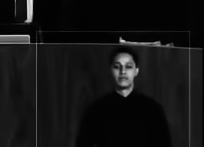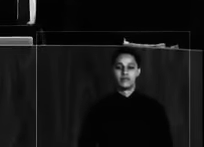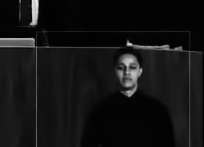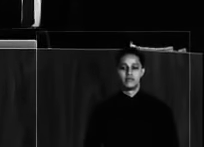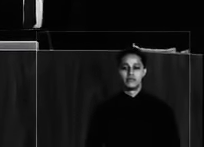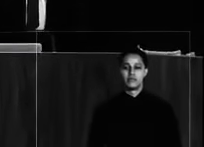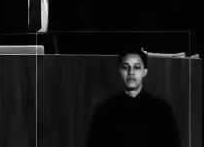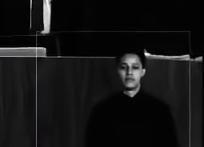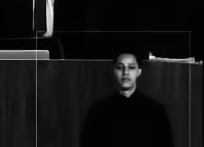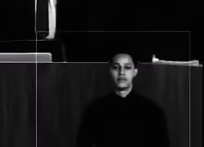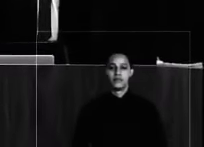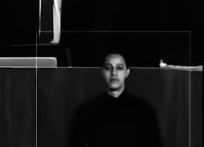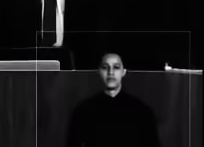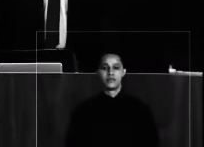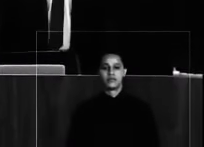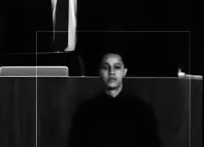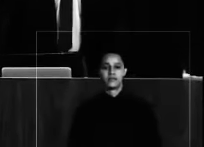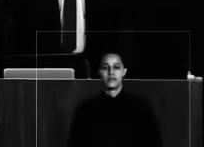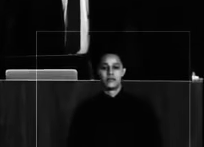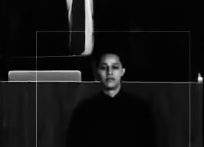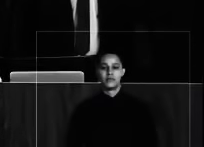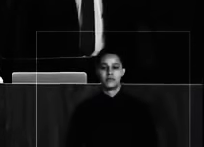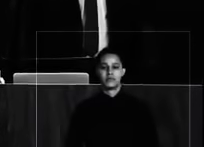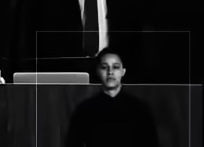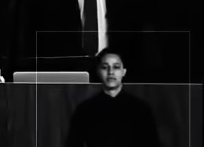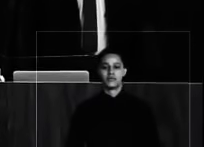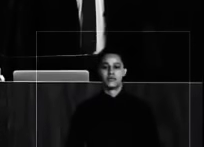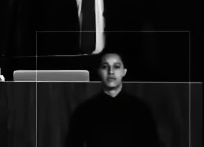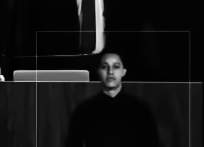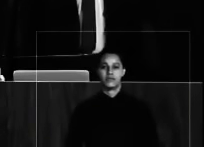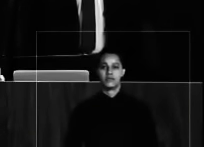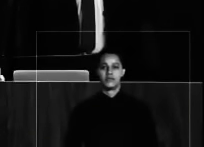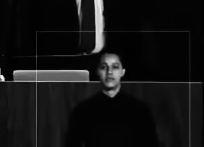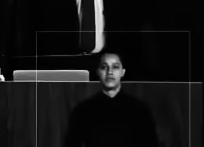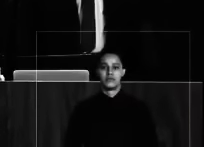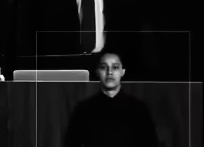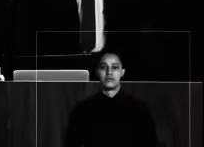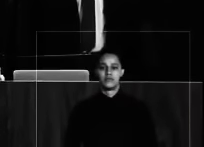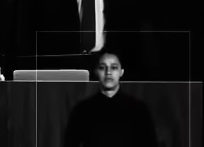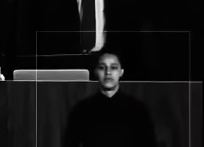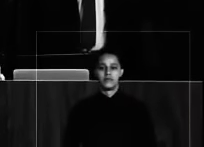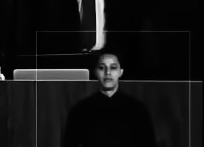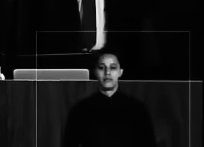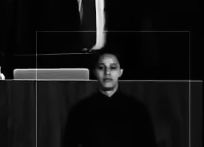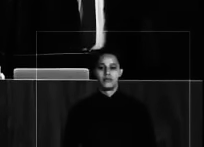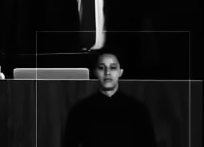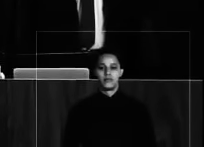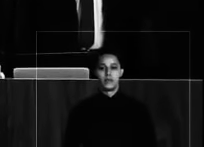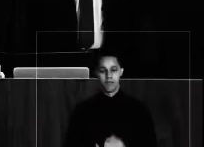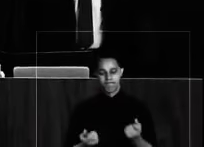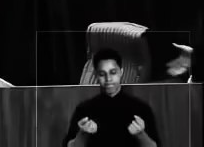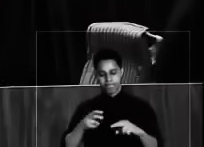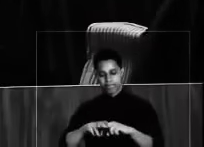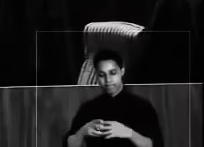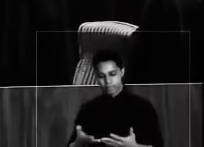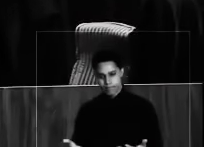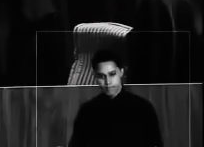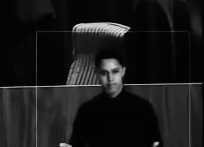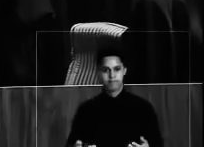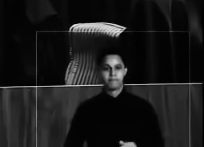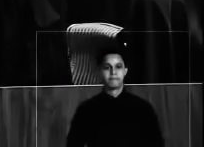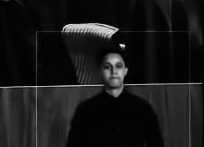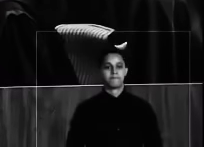Me pergunto. Tomara que sim, tomara que eu esteja errado, tomara que o Valdemar tenha ido lá, porra, pedido pelo Felipe, falado que isso é um absurdo. O